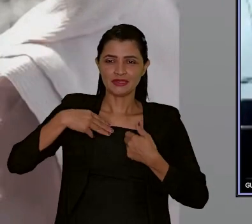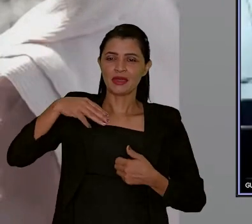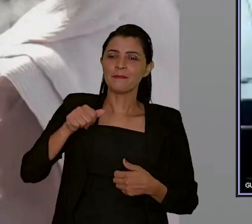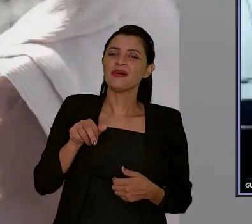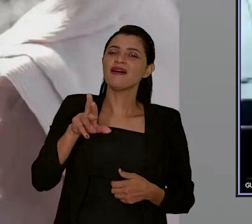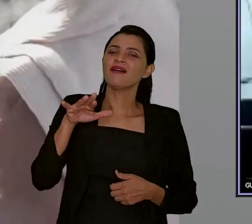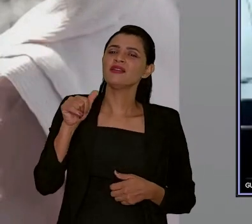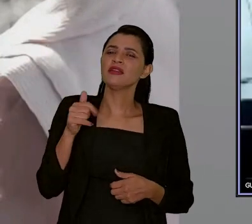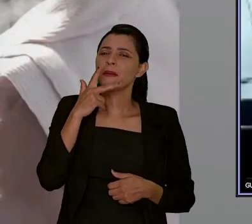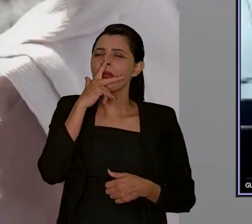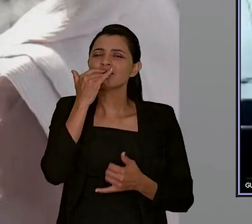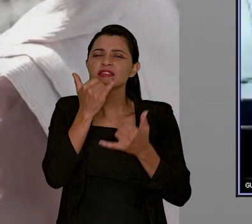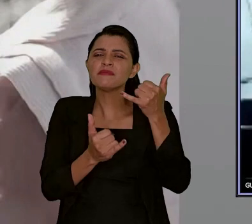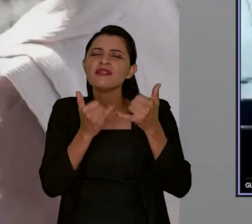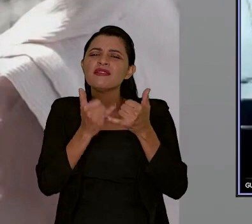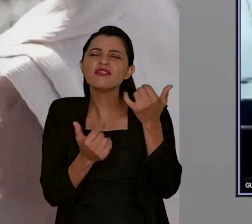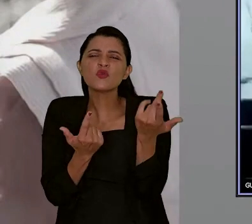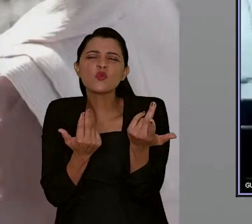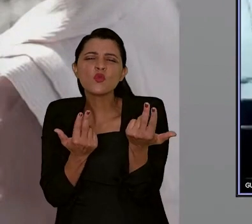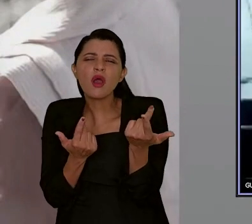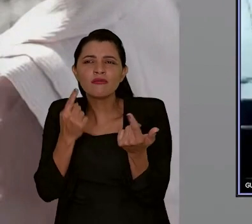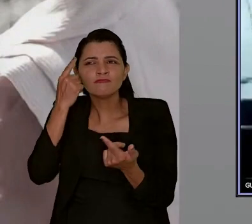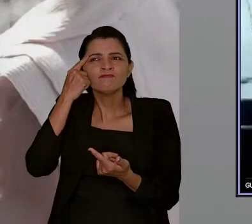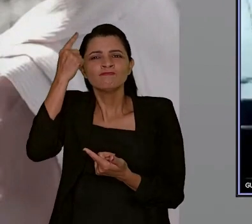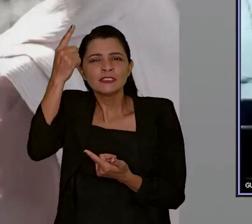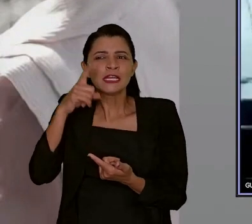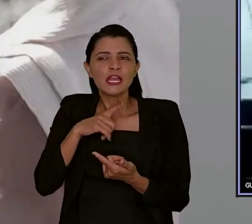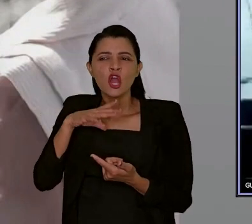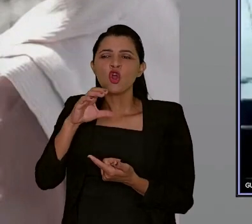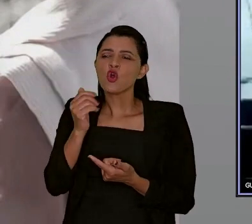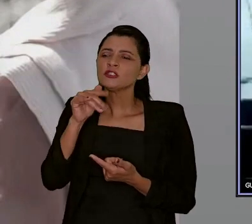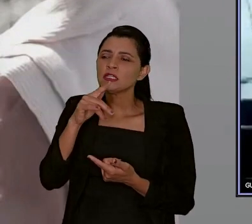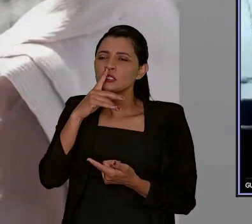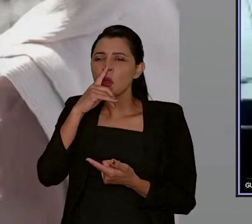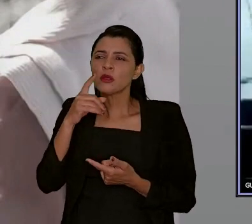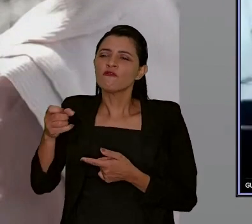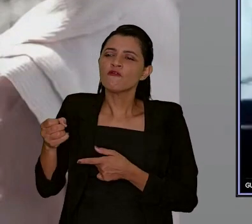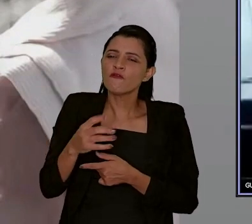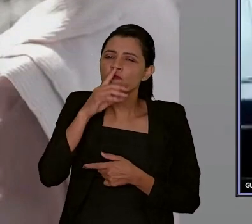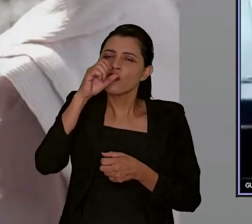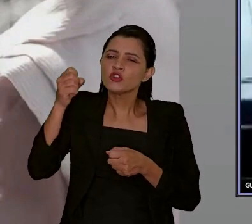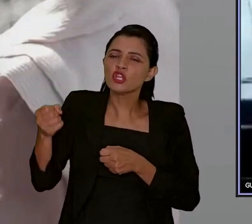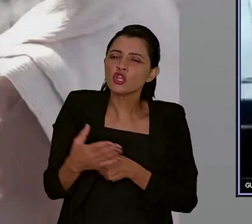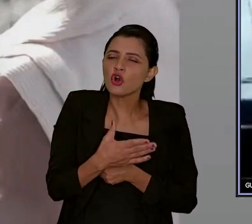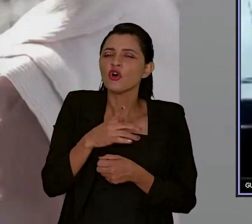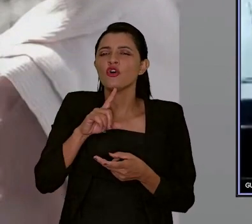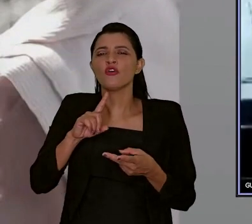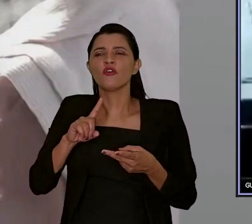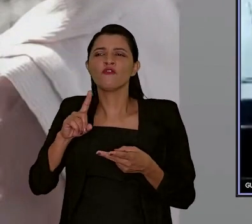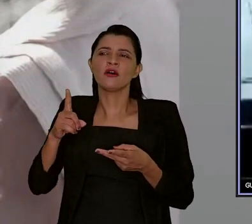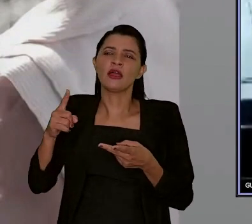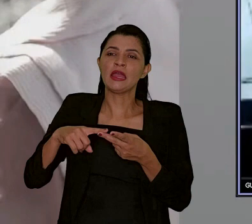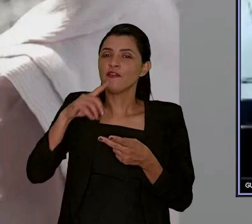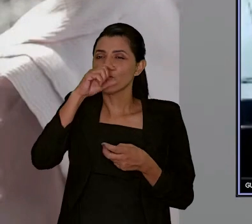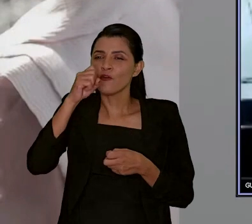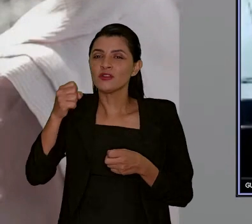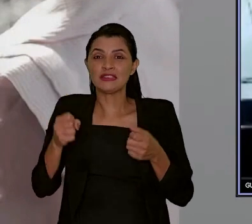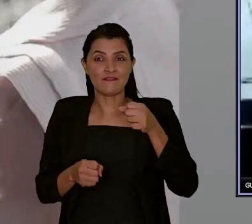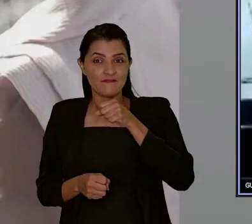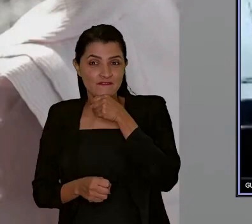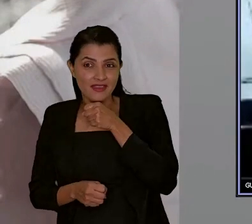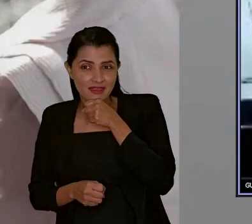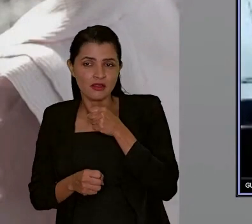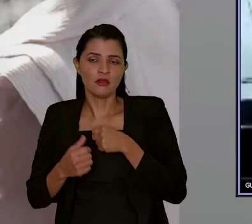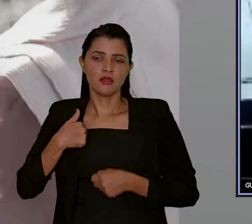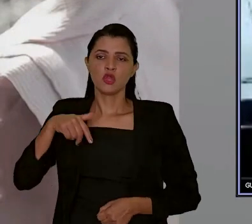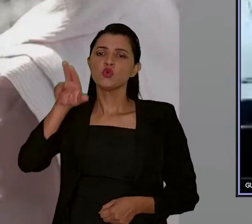àquela ideia da ação possessória de força nova, ação possessória de força velha, e aí eu me utilizo também de uma